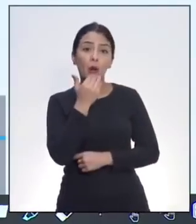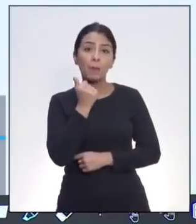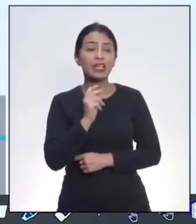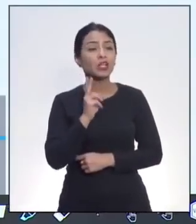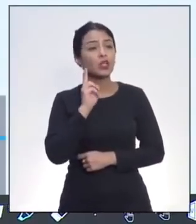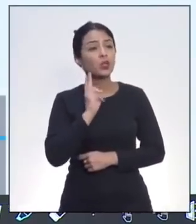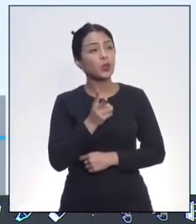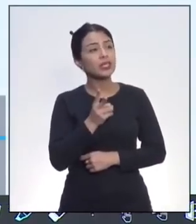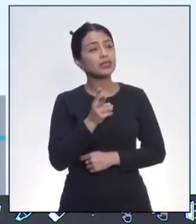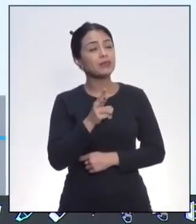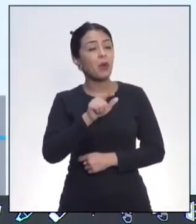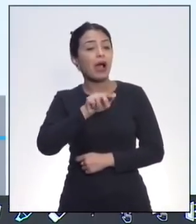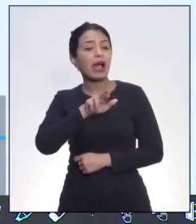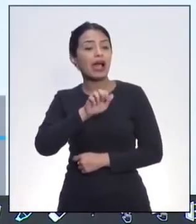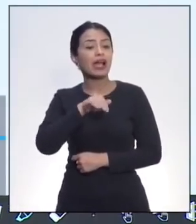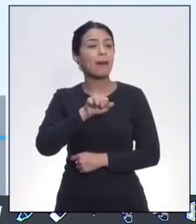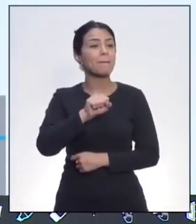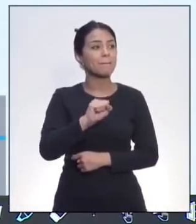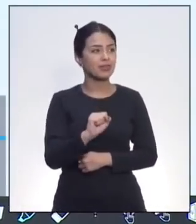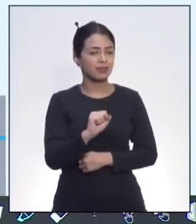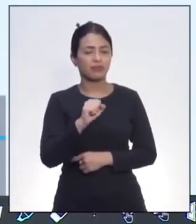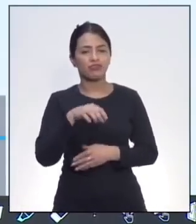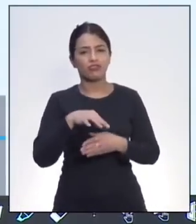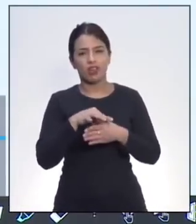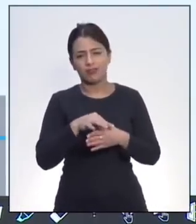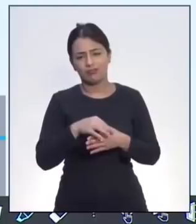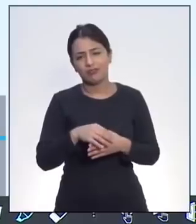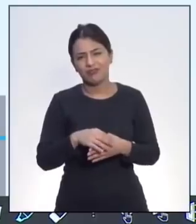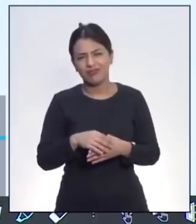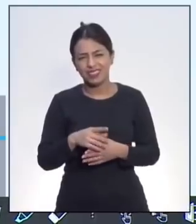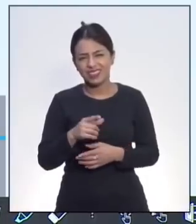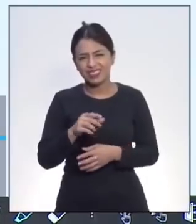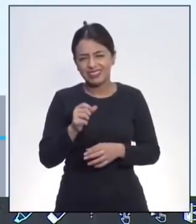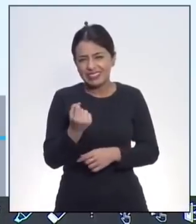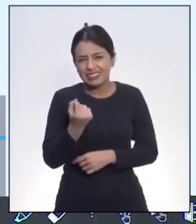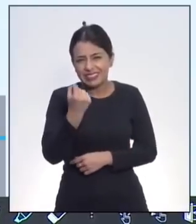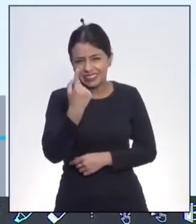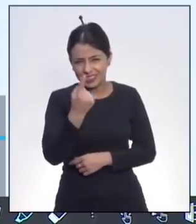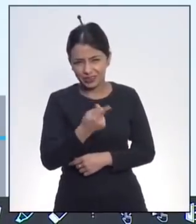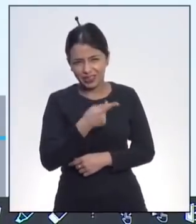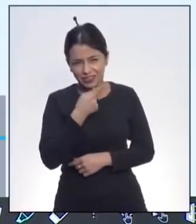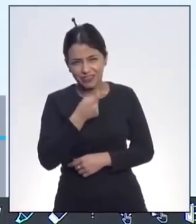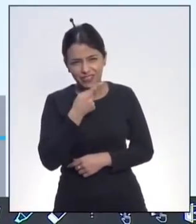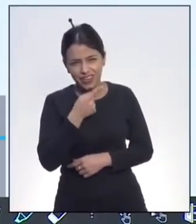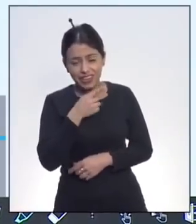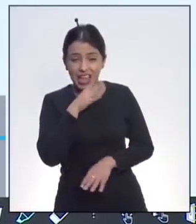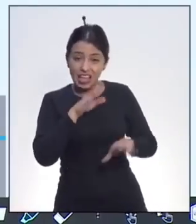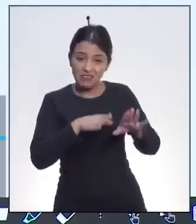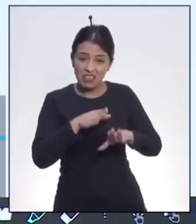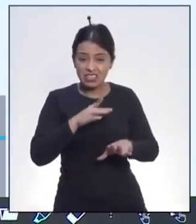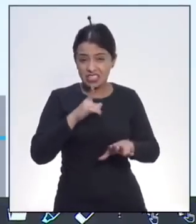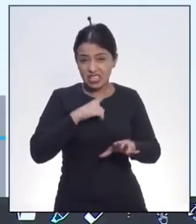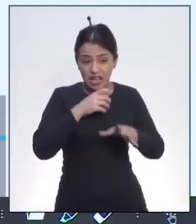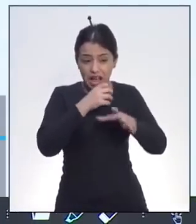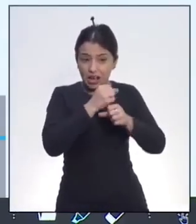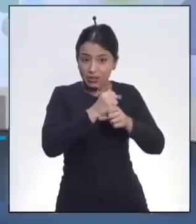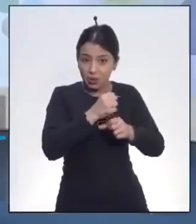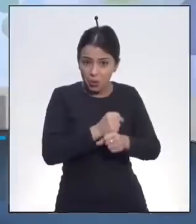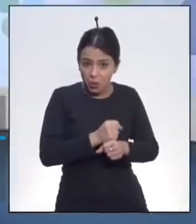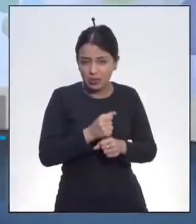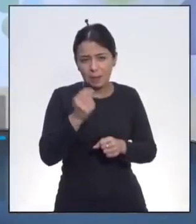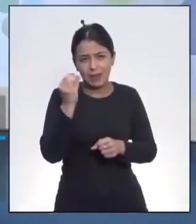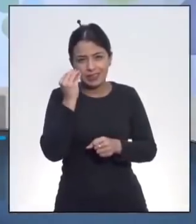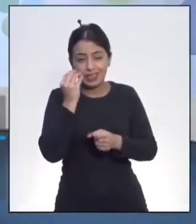2.000 gramas de carne. Não tem muito sentido. Se bem que o pessoal faz uma conta para o churrasco, né? Para